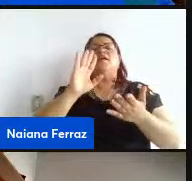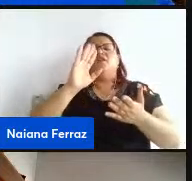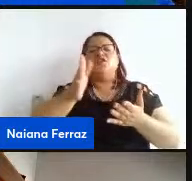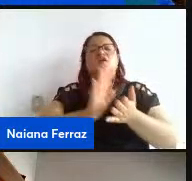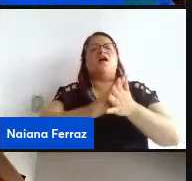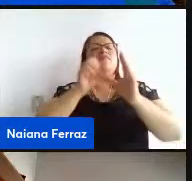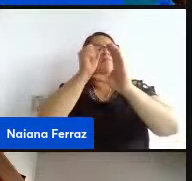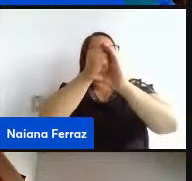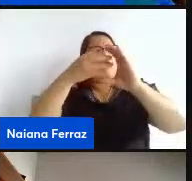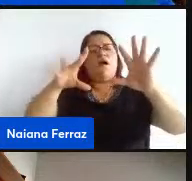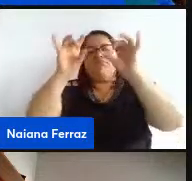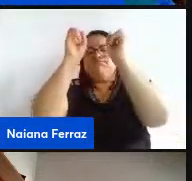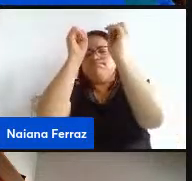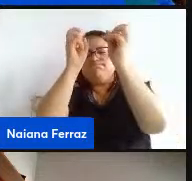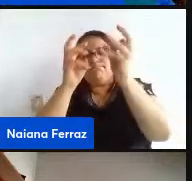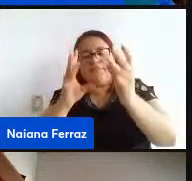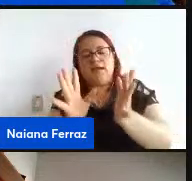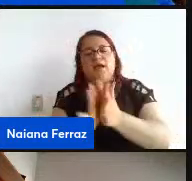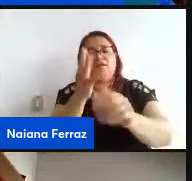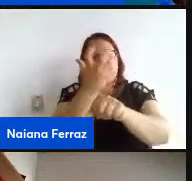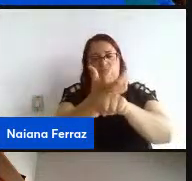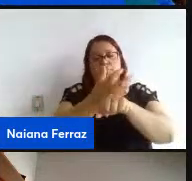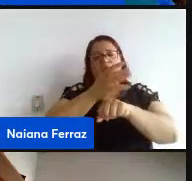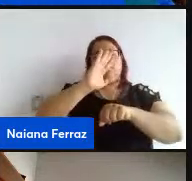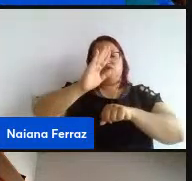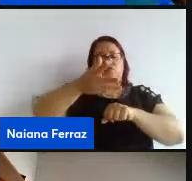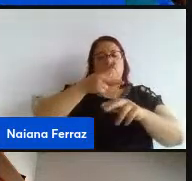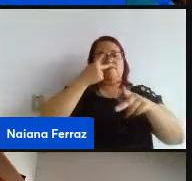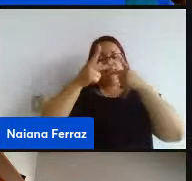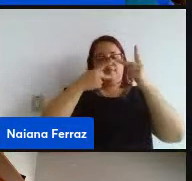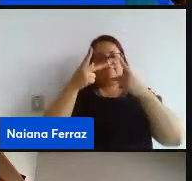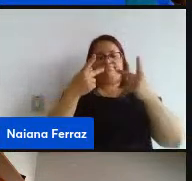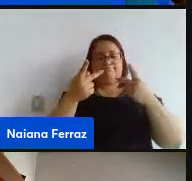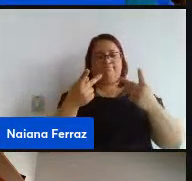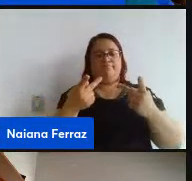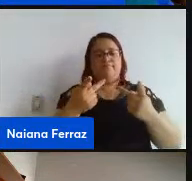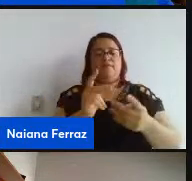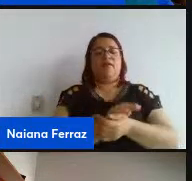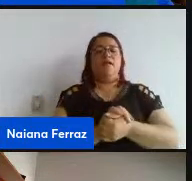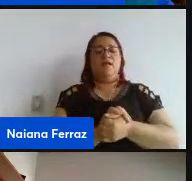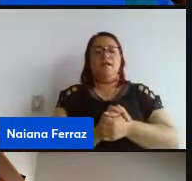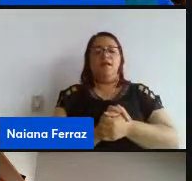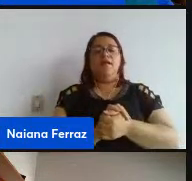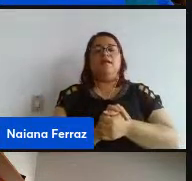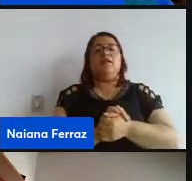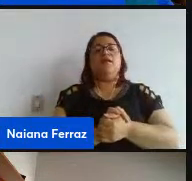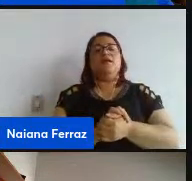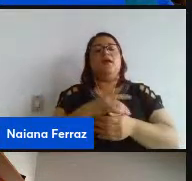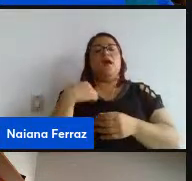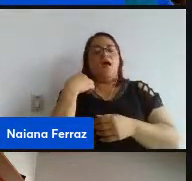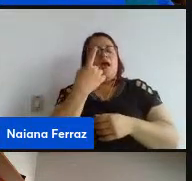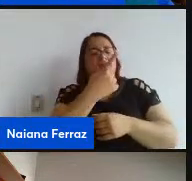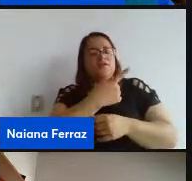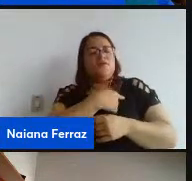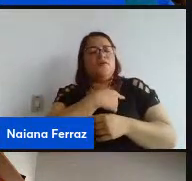tivemos um vislumbre, né, uma boa delineação desse quadro na fala da